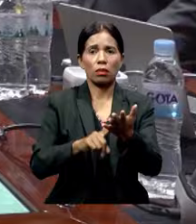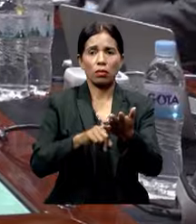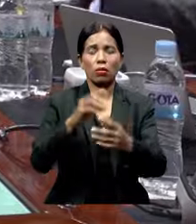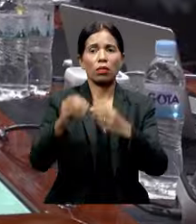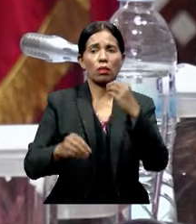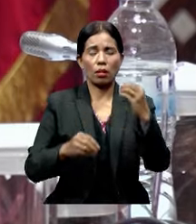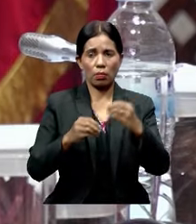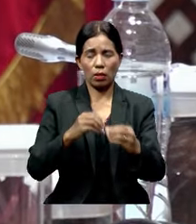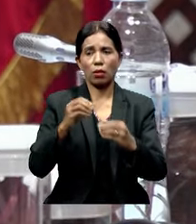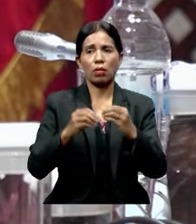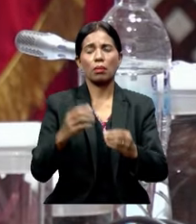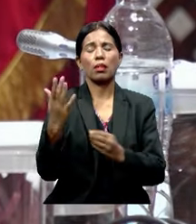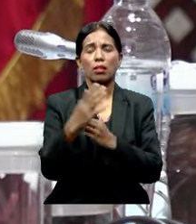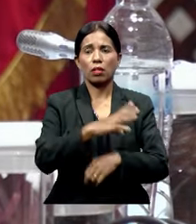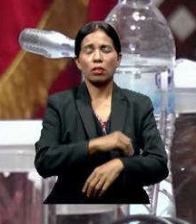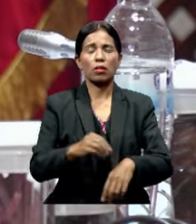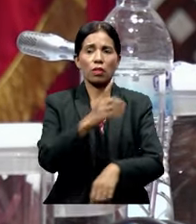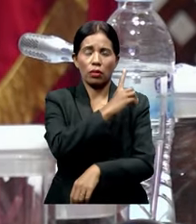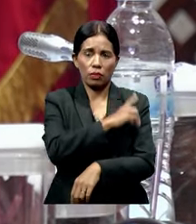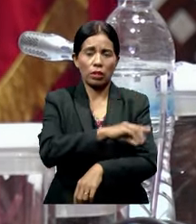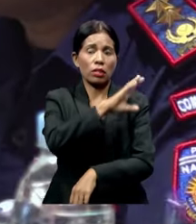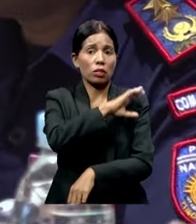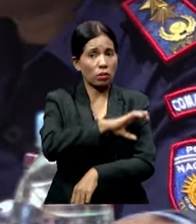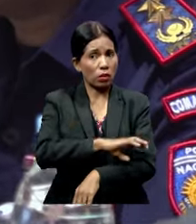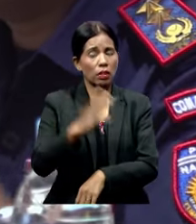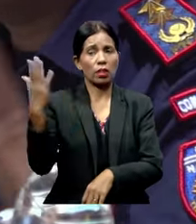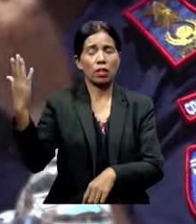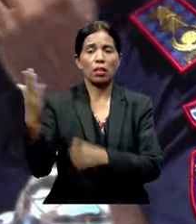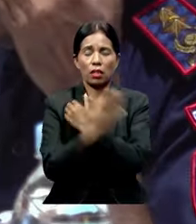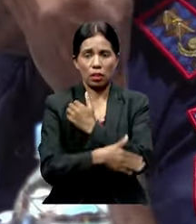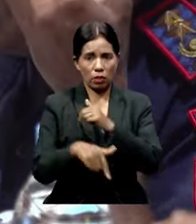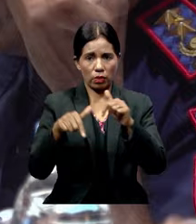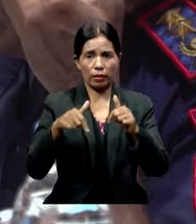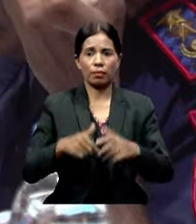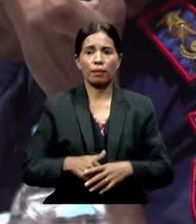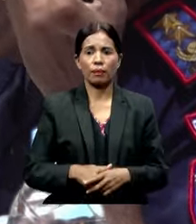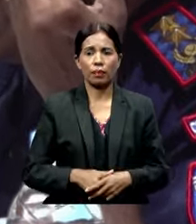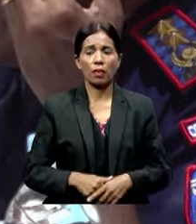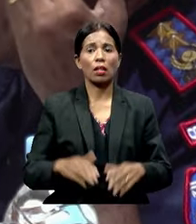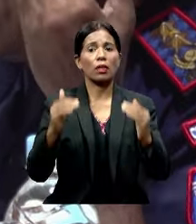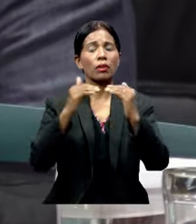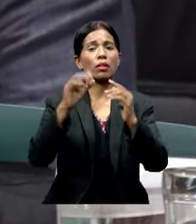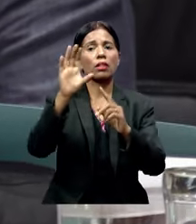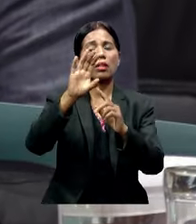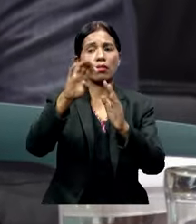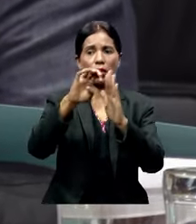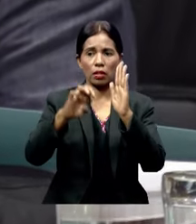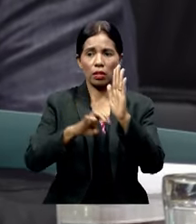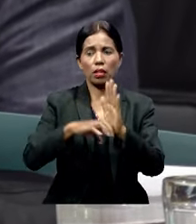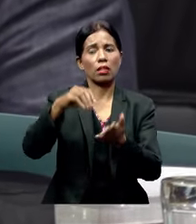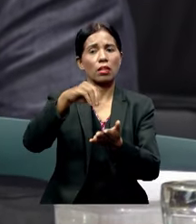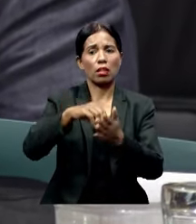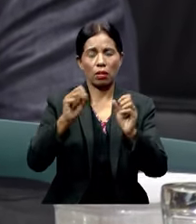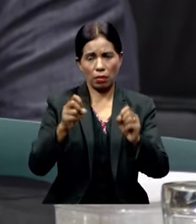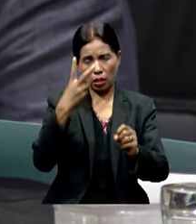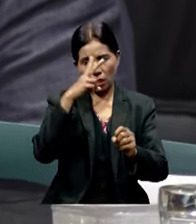assunto Siranebe e a relação com a defesa e segurança na soberania Railaranian. Reunião ne chefe Estado mak preside ato